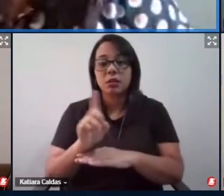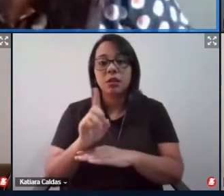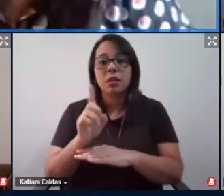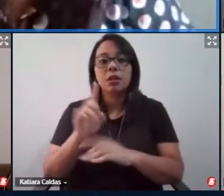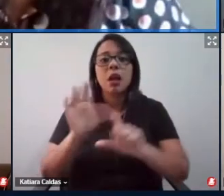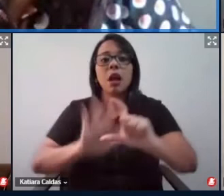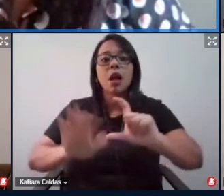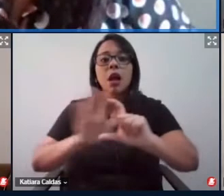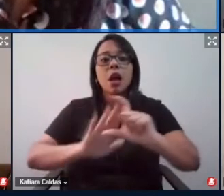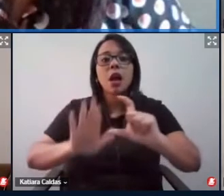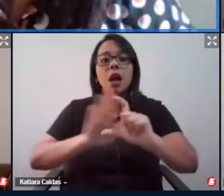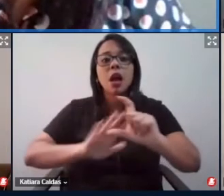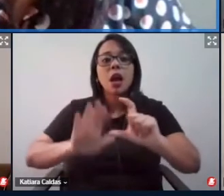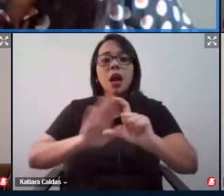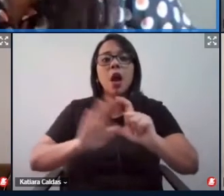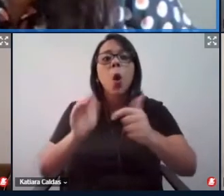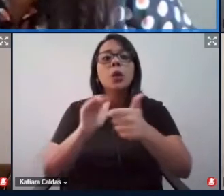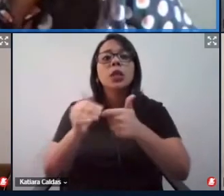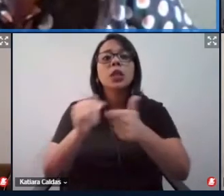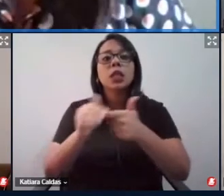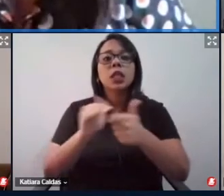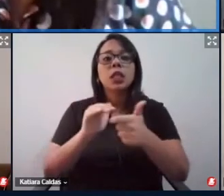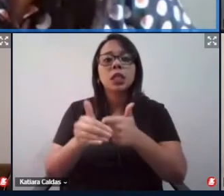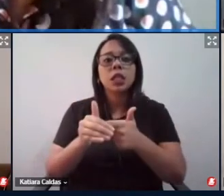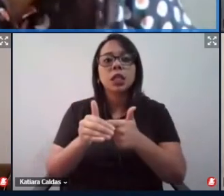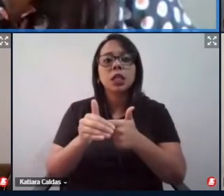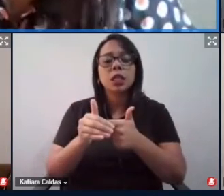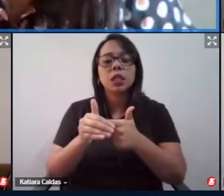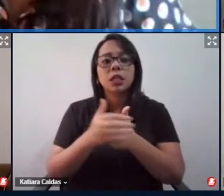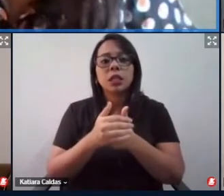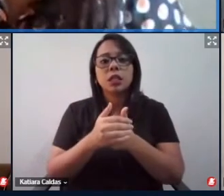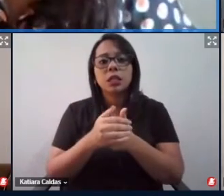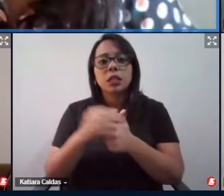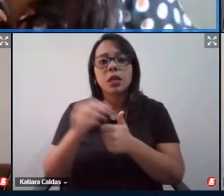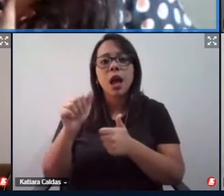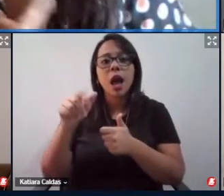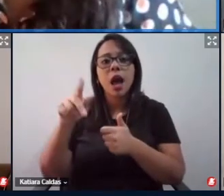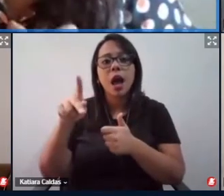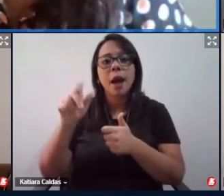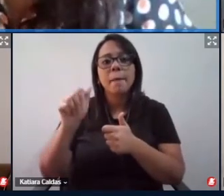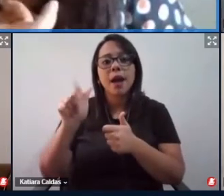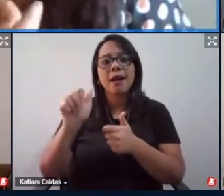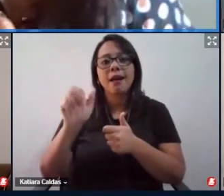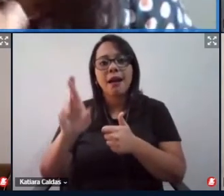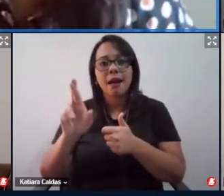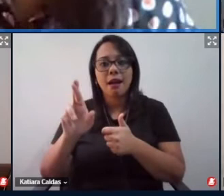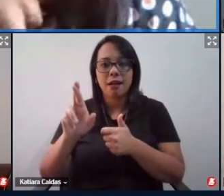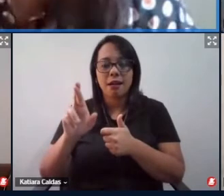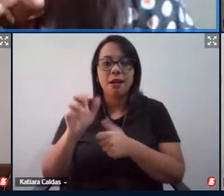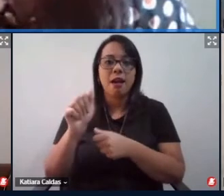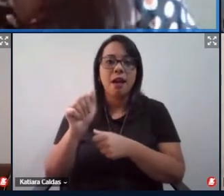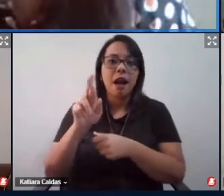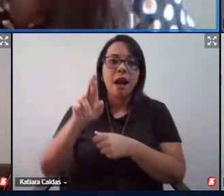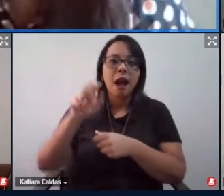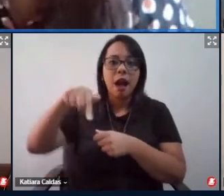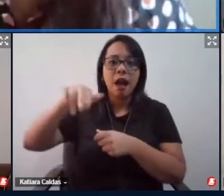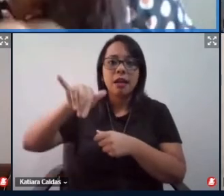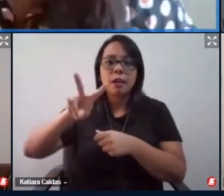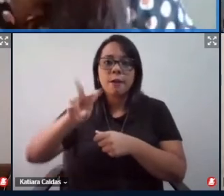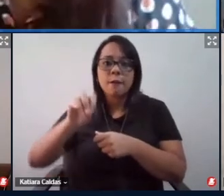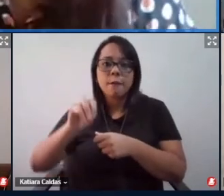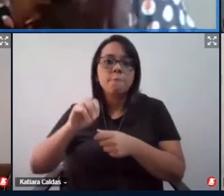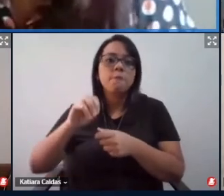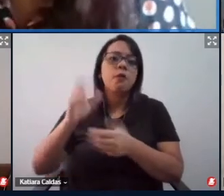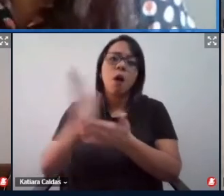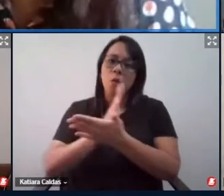QR Code para o termo Access, apagar, arquivo e atalho. Meu telefone não conseguia fazer a leitura